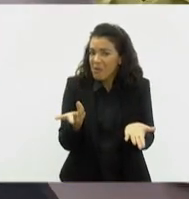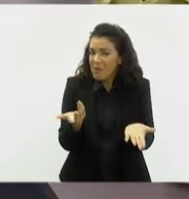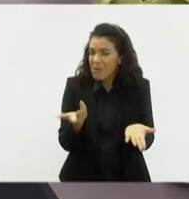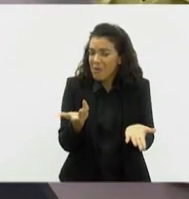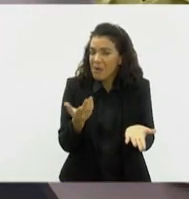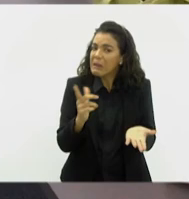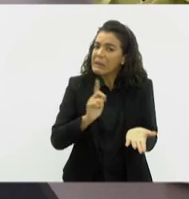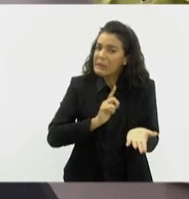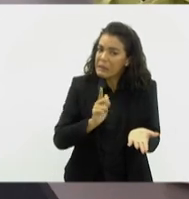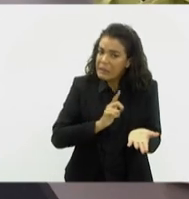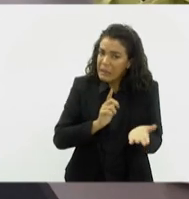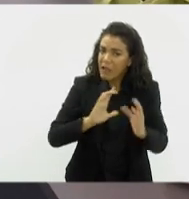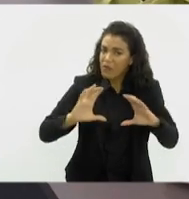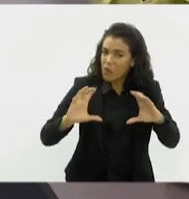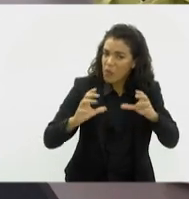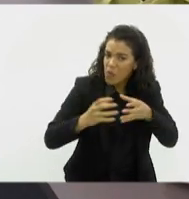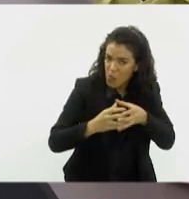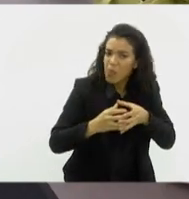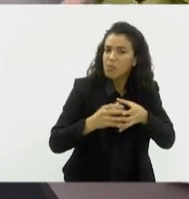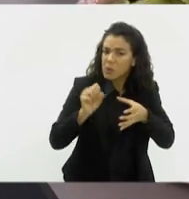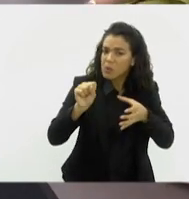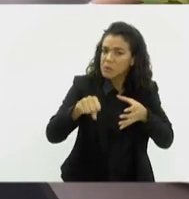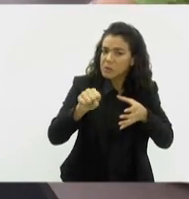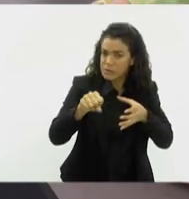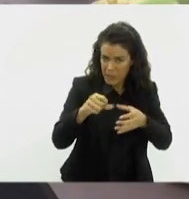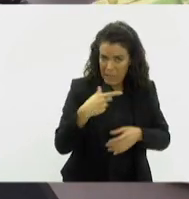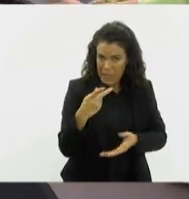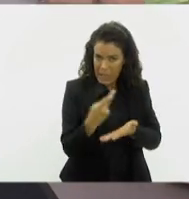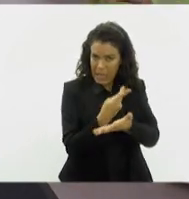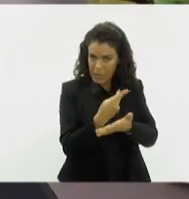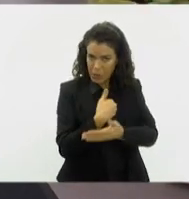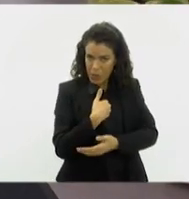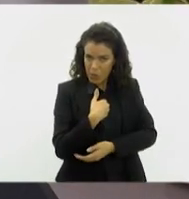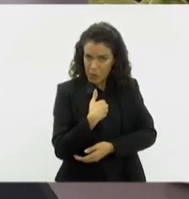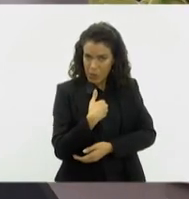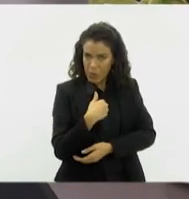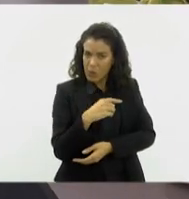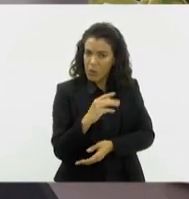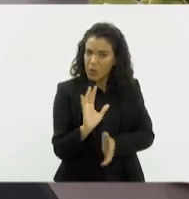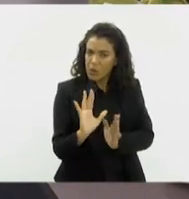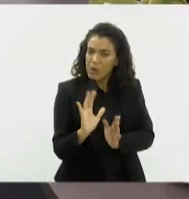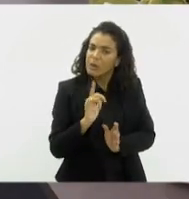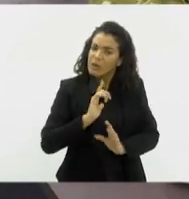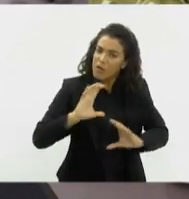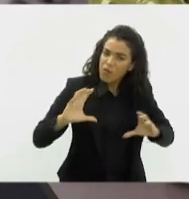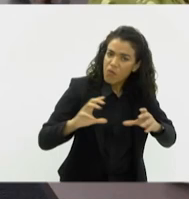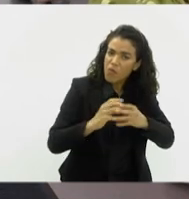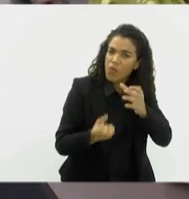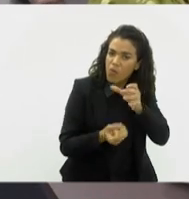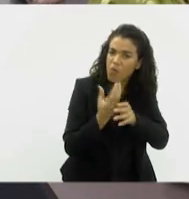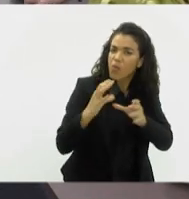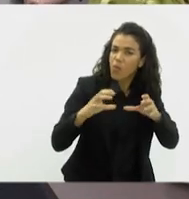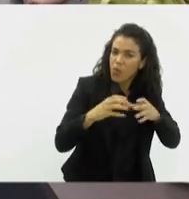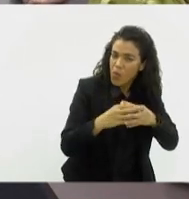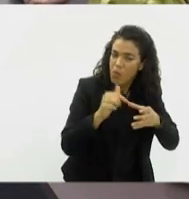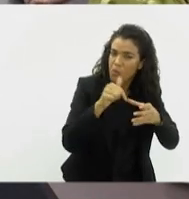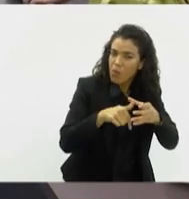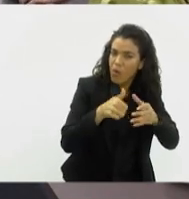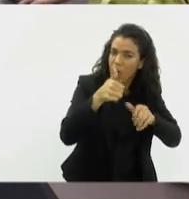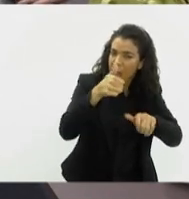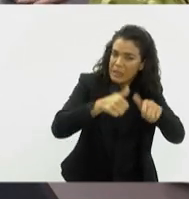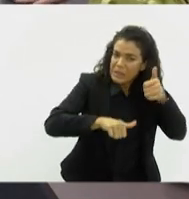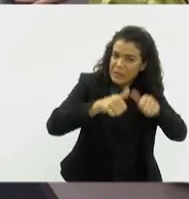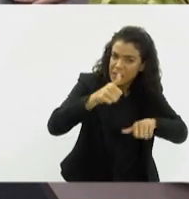a formatação de uma banca. Estou errado? Foi isso que a senhora disse, né? Houve uma formatação de uma banca. A banca fez a